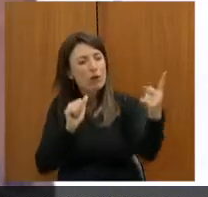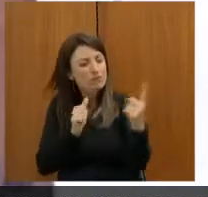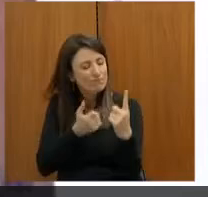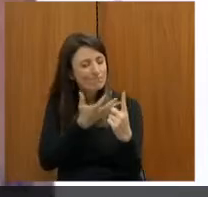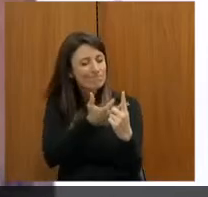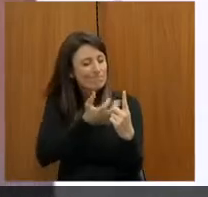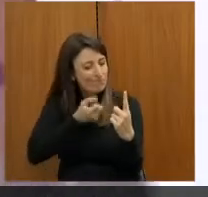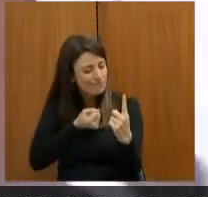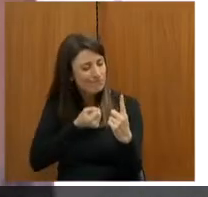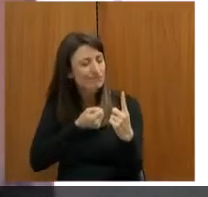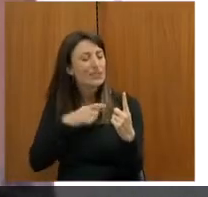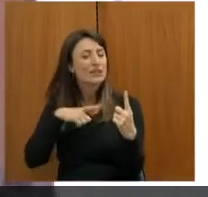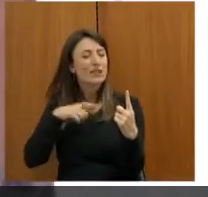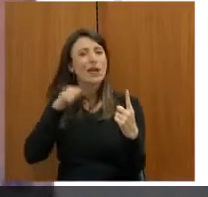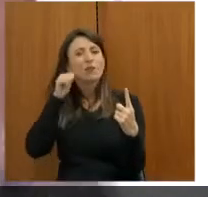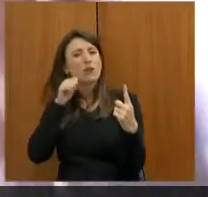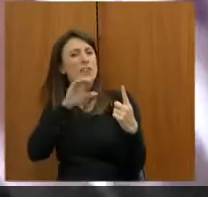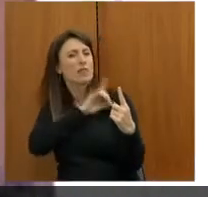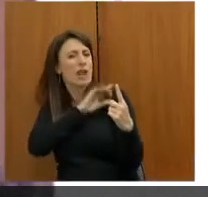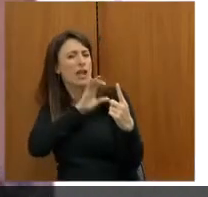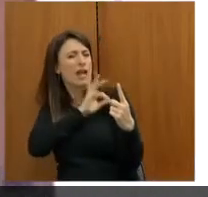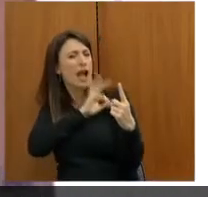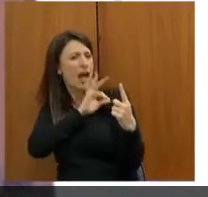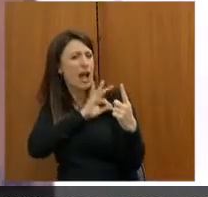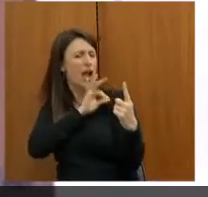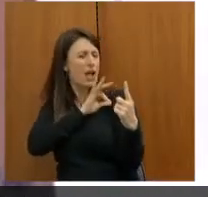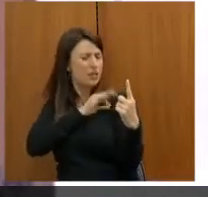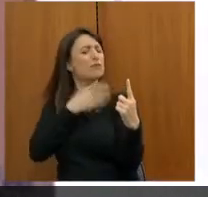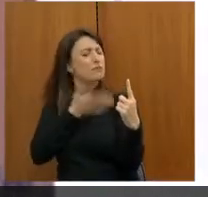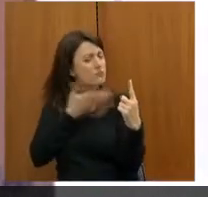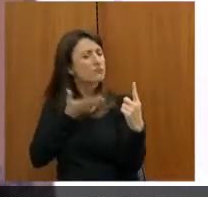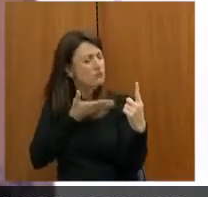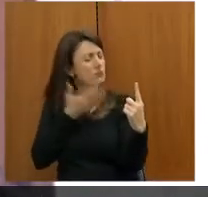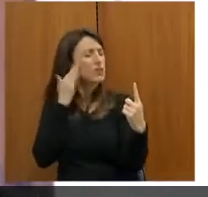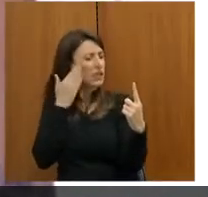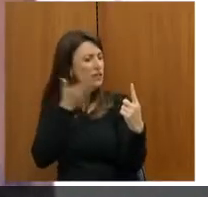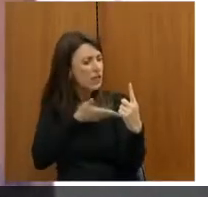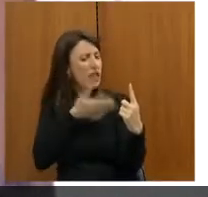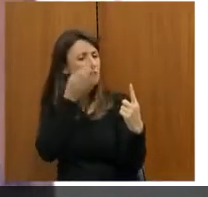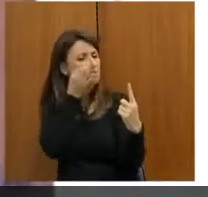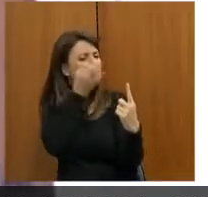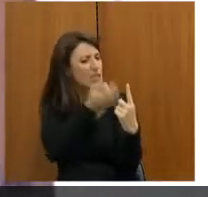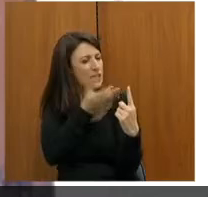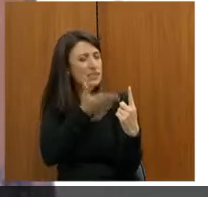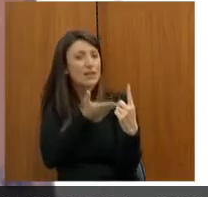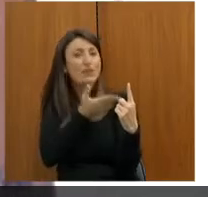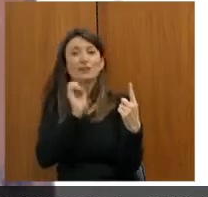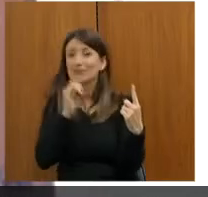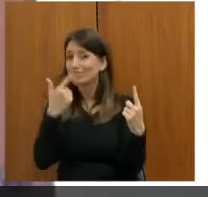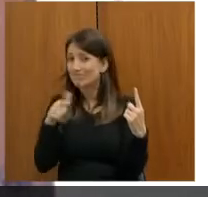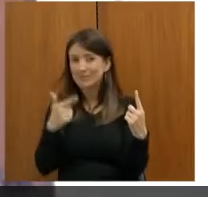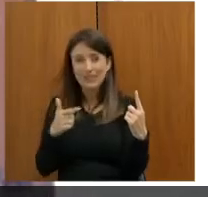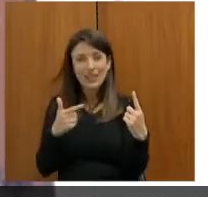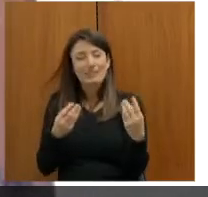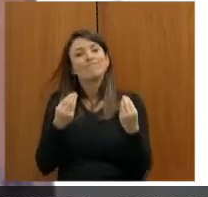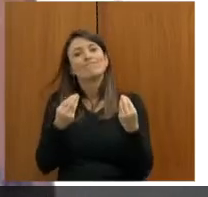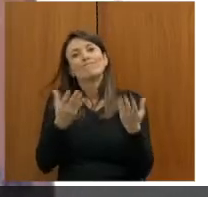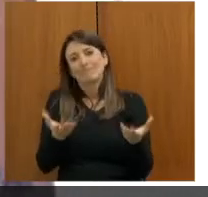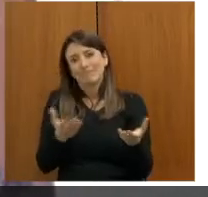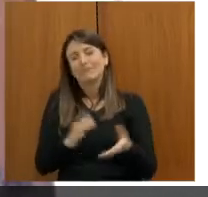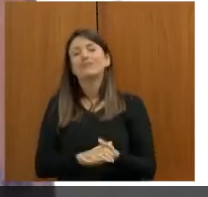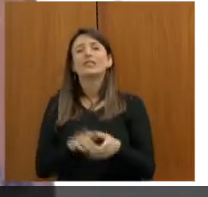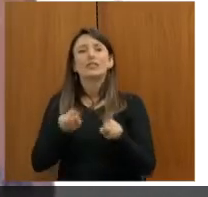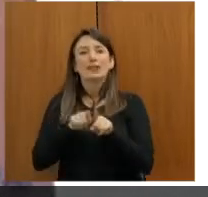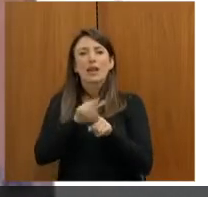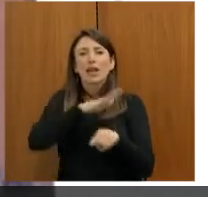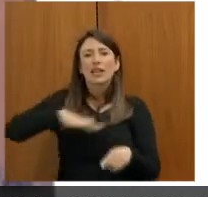por uma delegada capacitadas que vai conseguir entender a demanda dela e mais do que isso é na cidade da Zona da Mata a gente